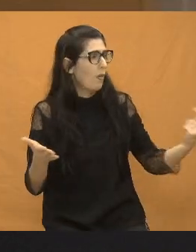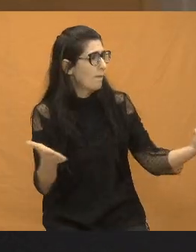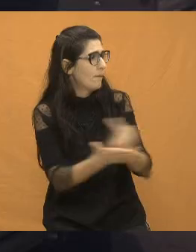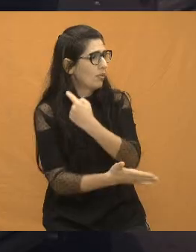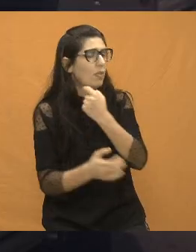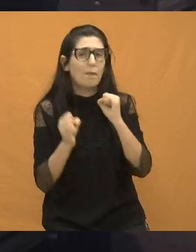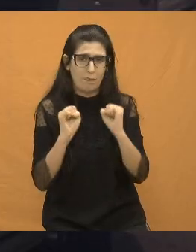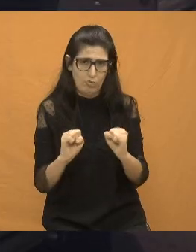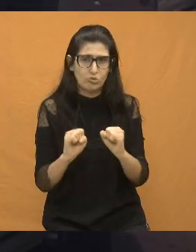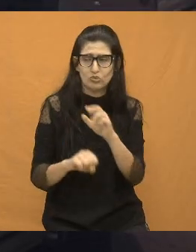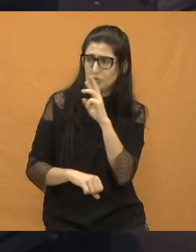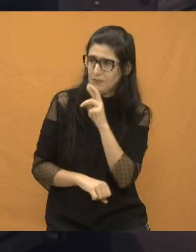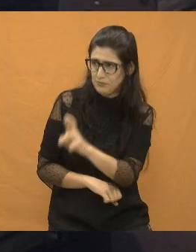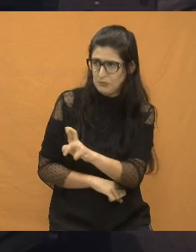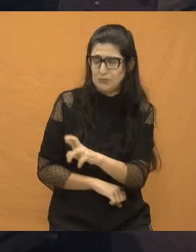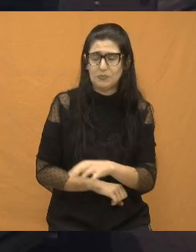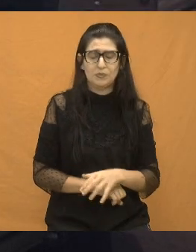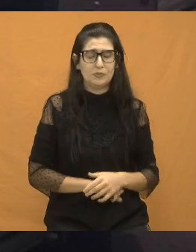perguntas.